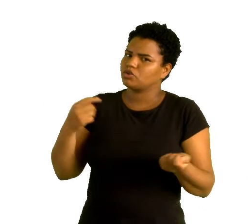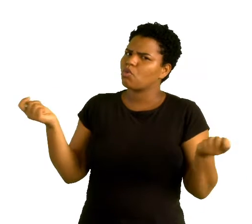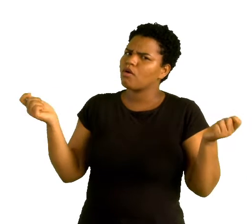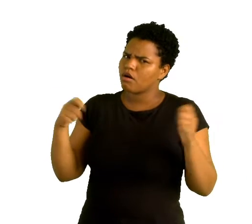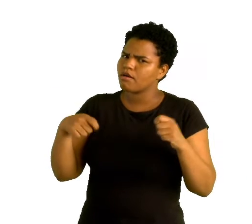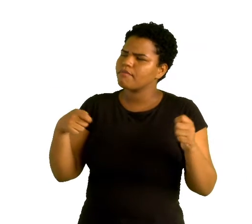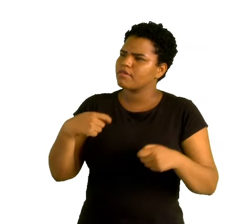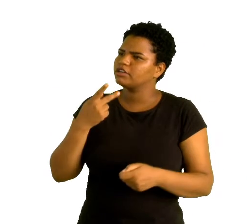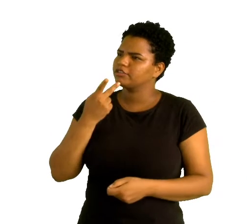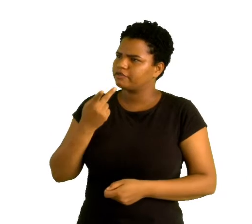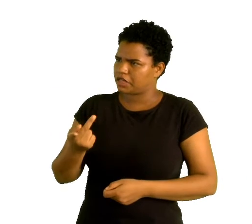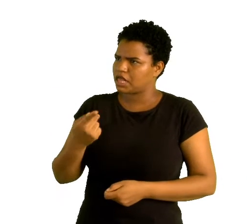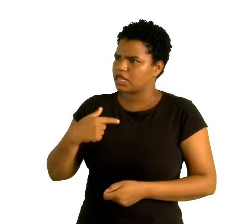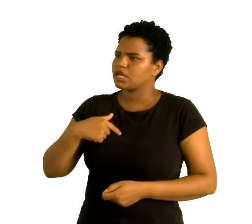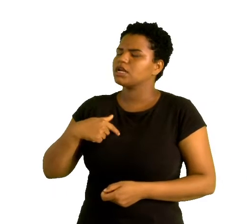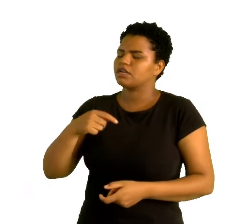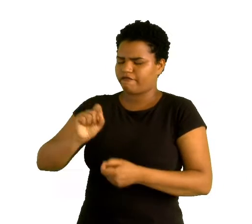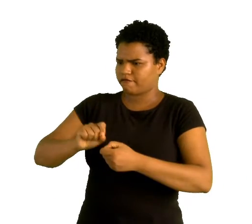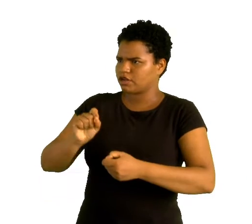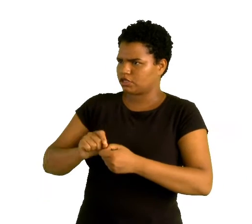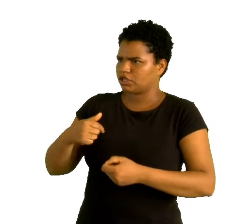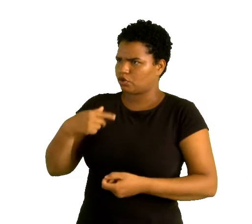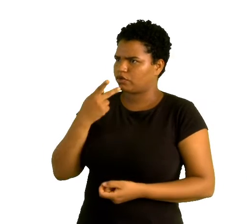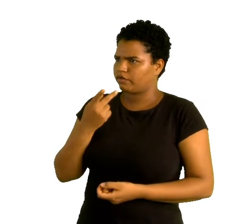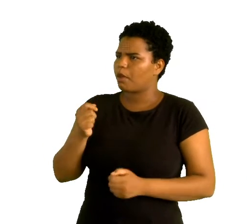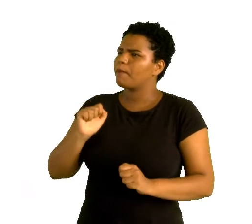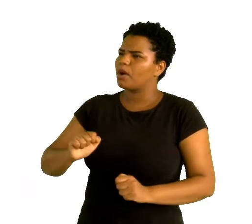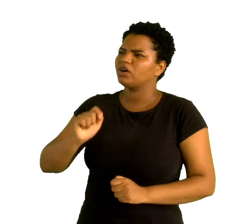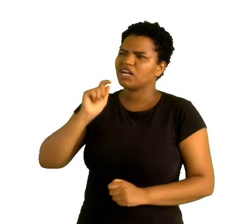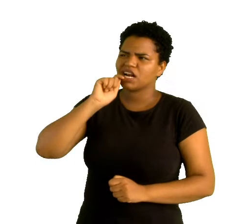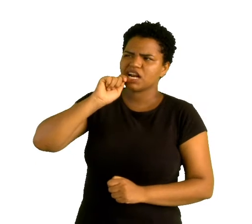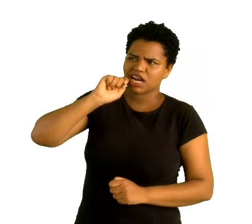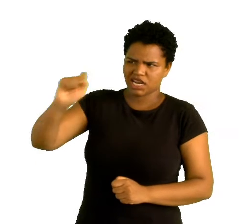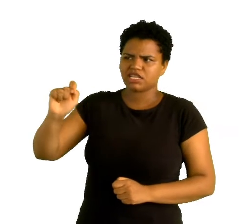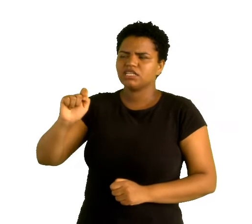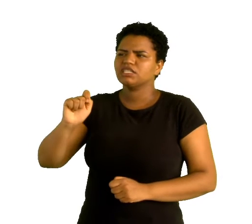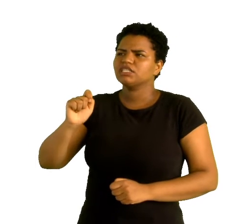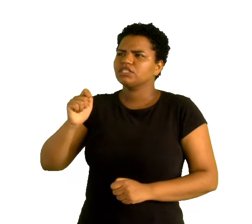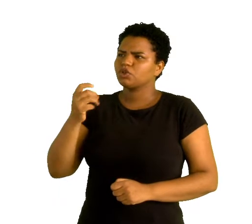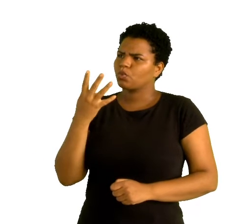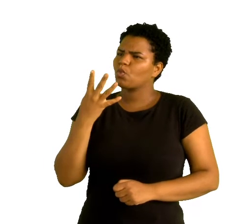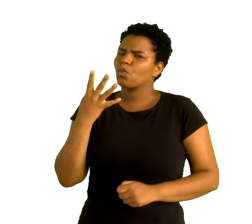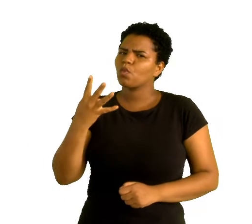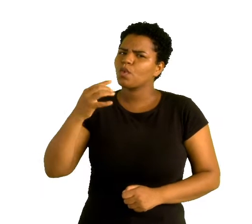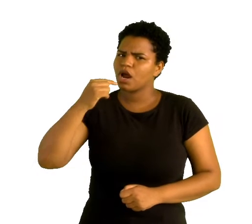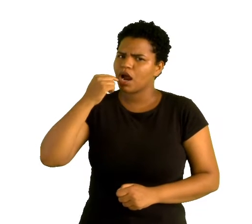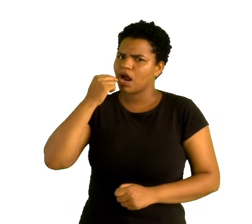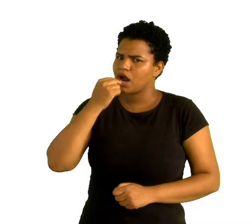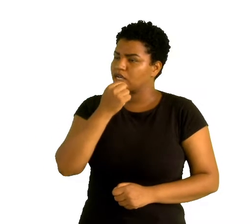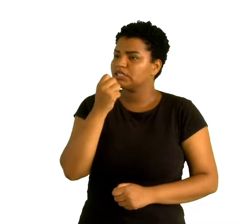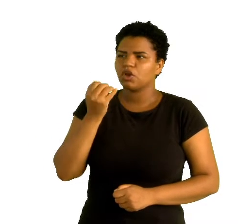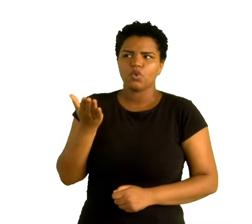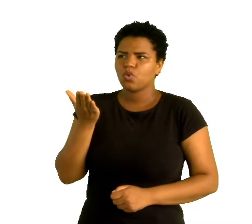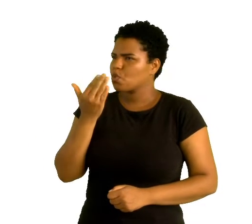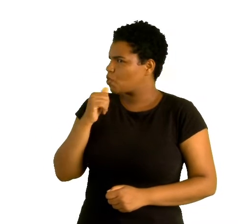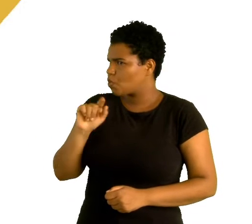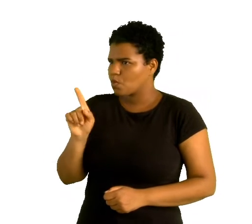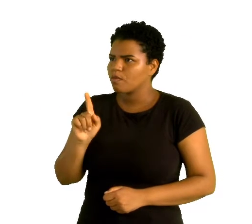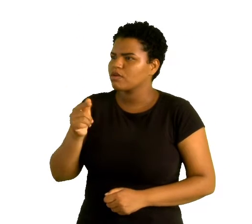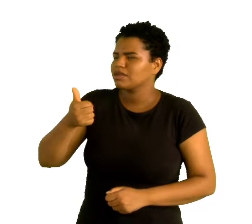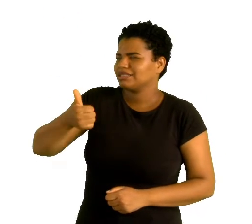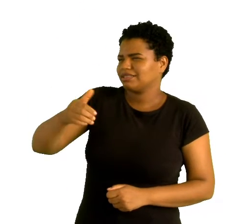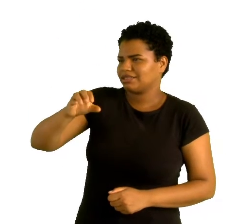estou fazendo, pode mandar-me arrancar um dente de 4 raízes, se não comer 100 pães e 100